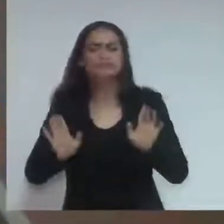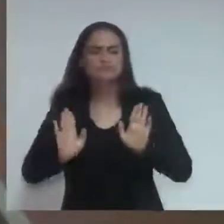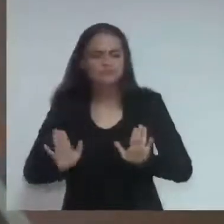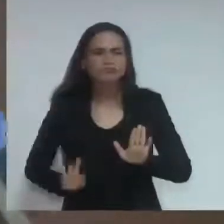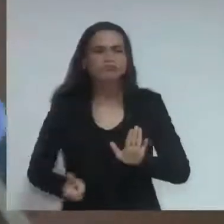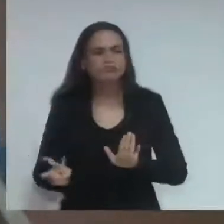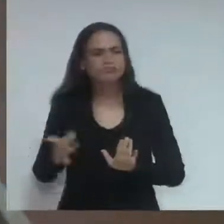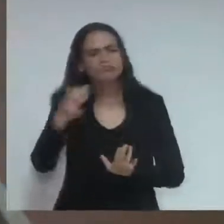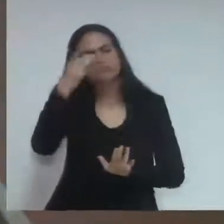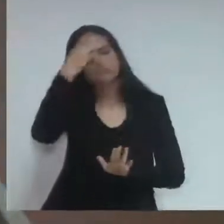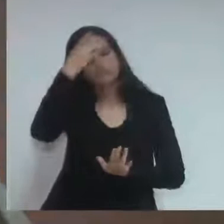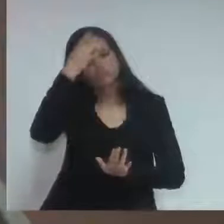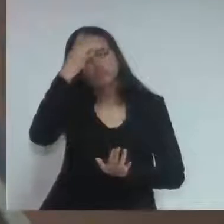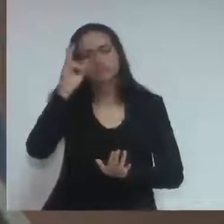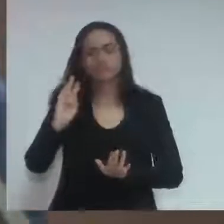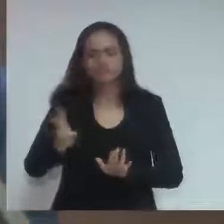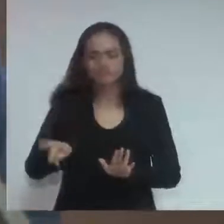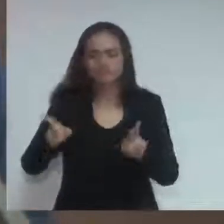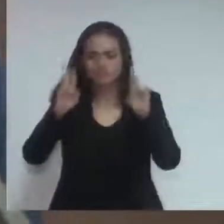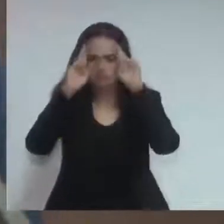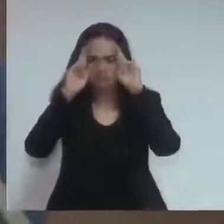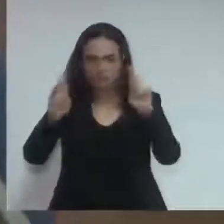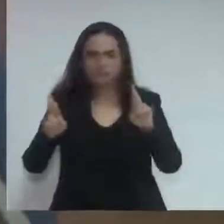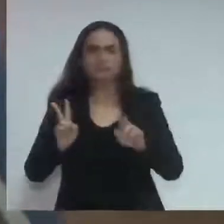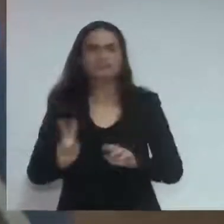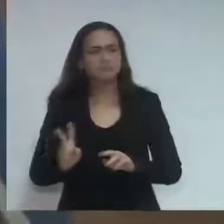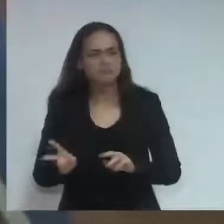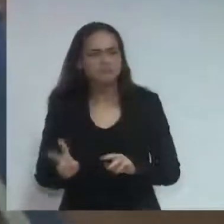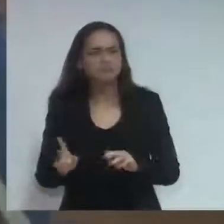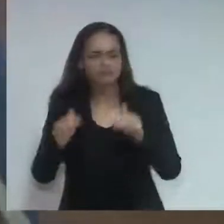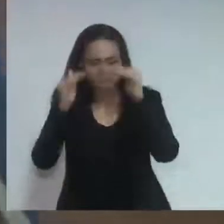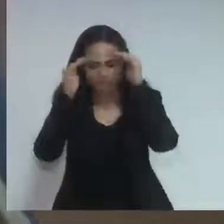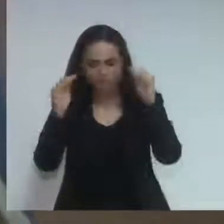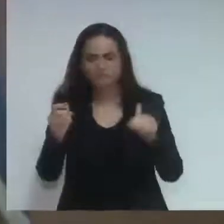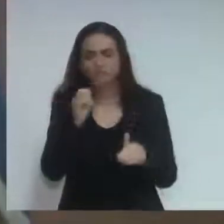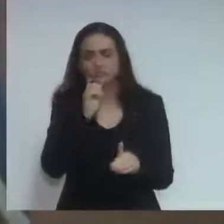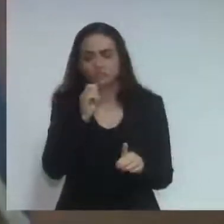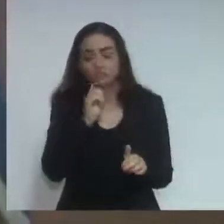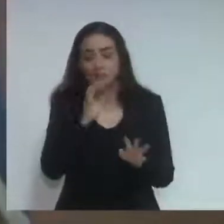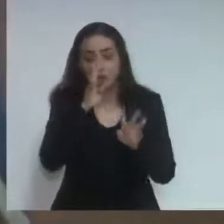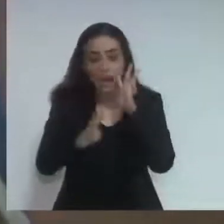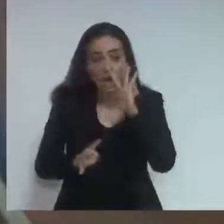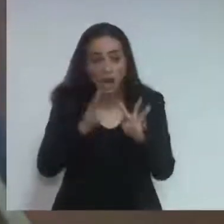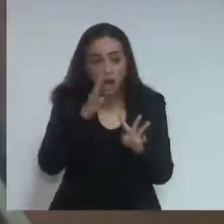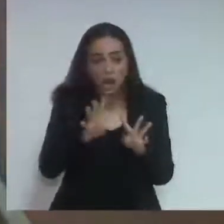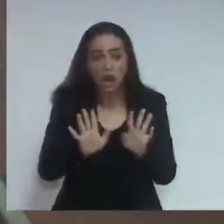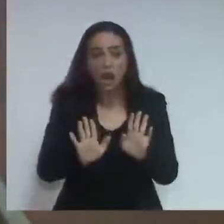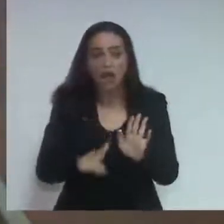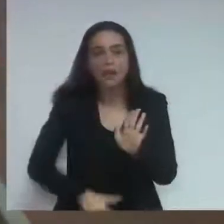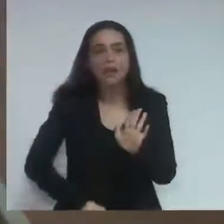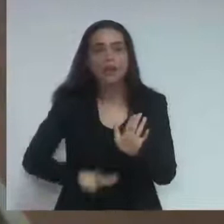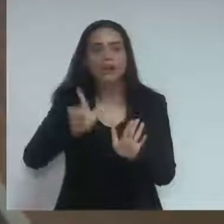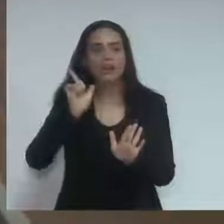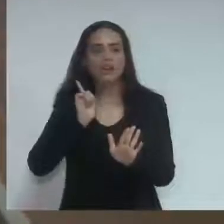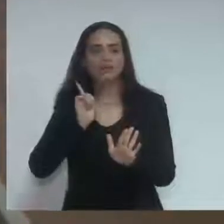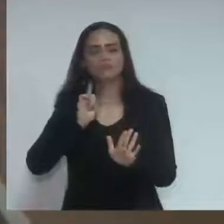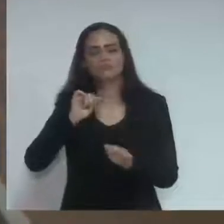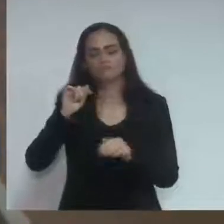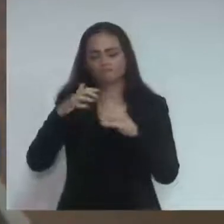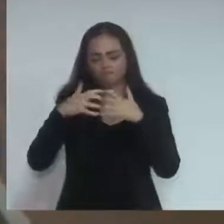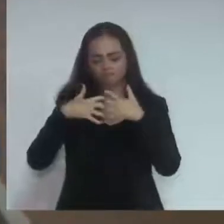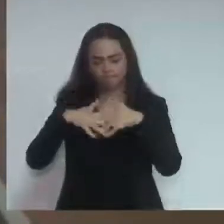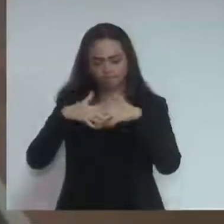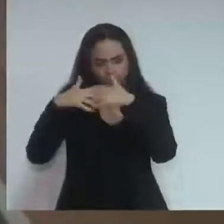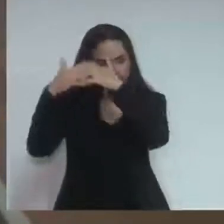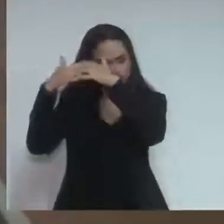tudo, sempre procurava ter o cuidado de, antes de fazer alguma acusação, alguma afirmação, realmente verificar,